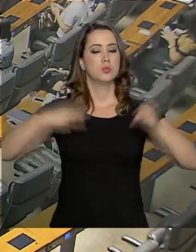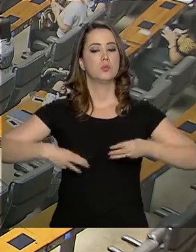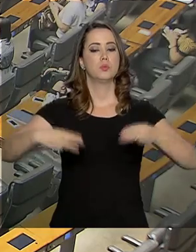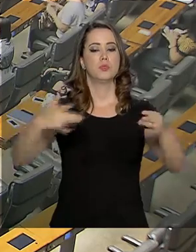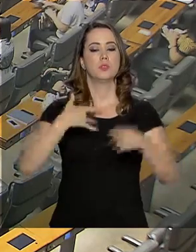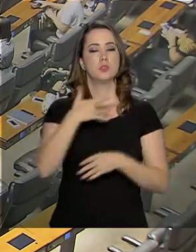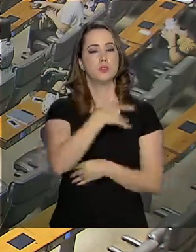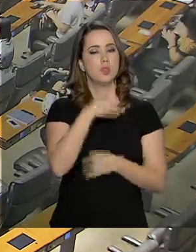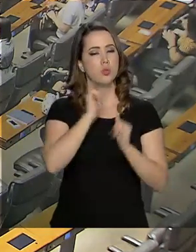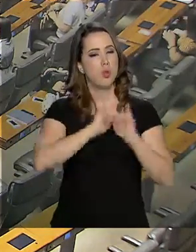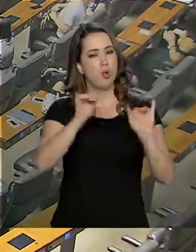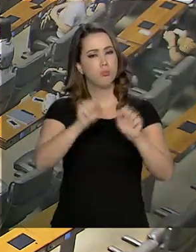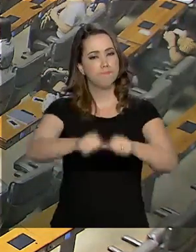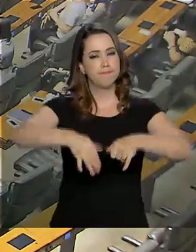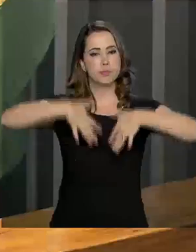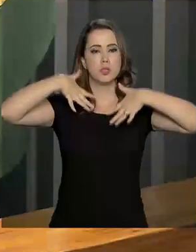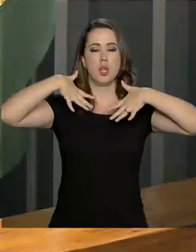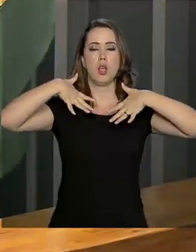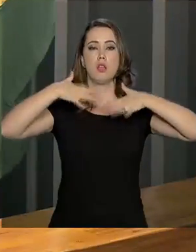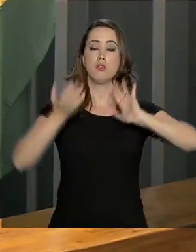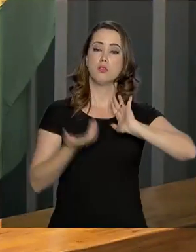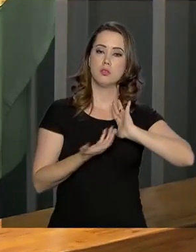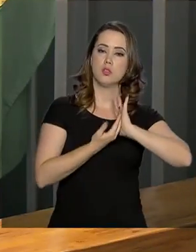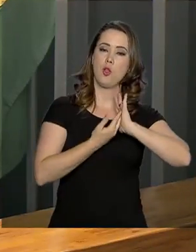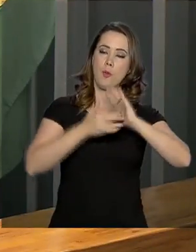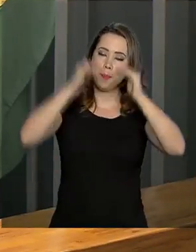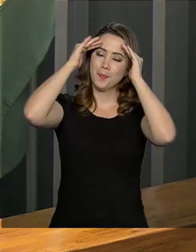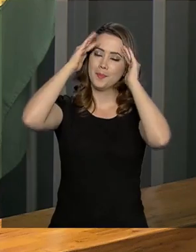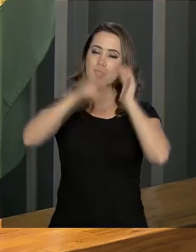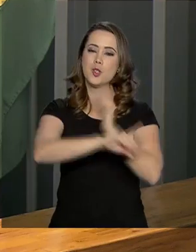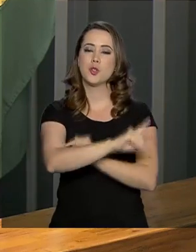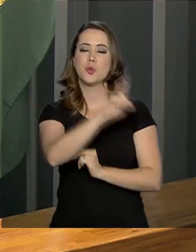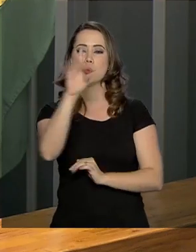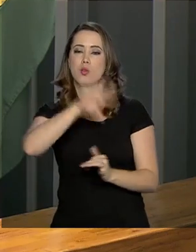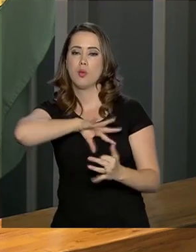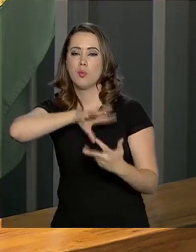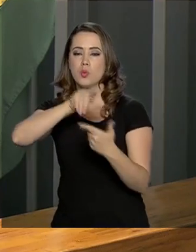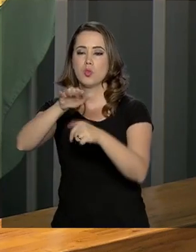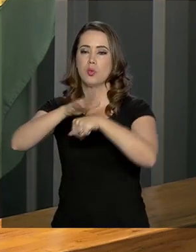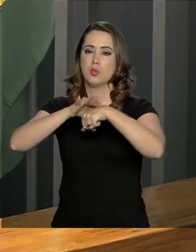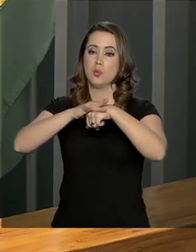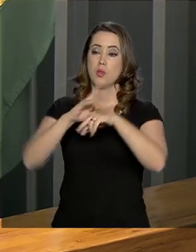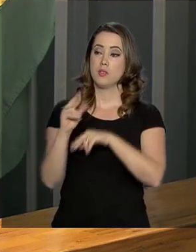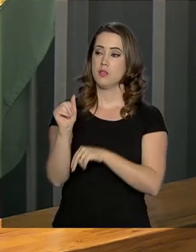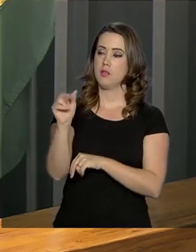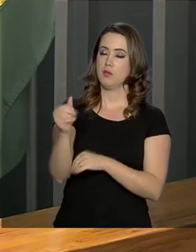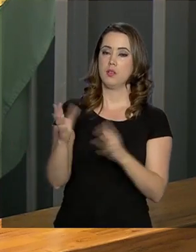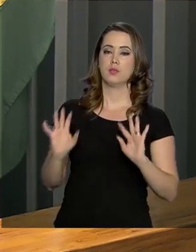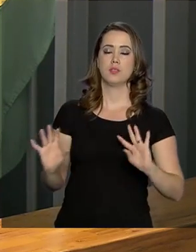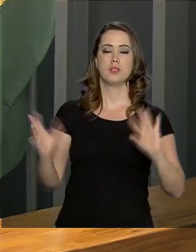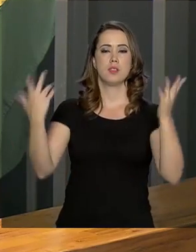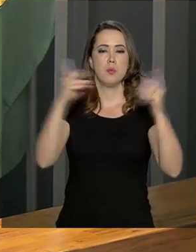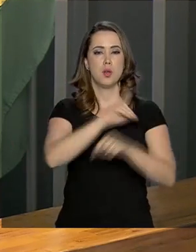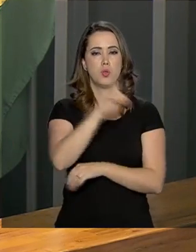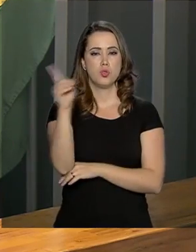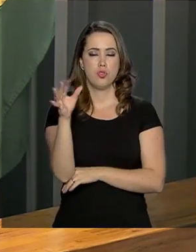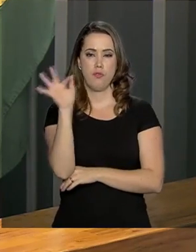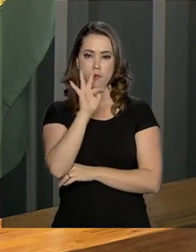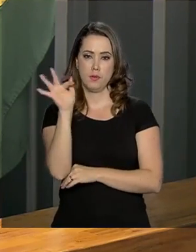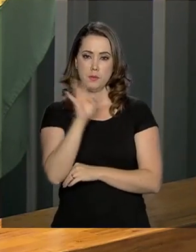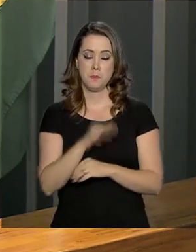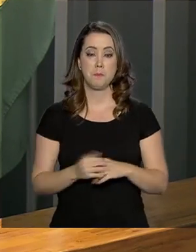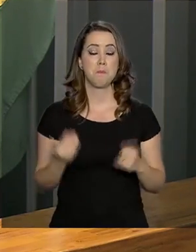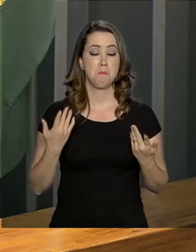durante uma sessão no plenário da Câmara em homenagem ao Dia Mundial das Doenças Raras, que é celebrado no último dia do mês de